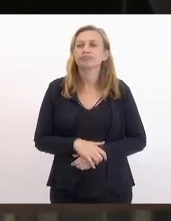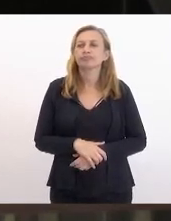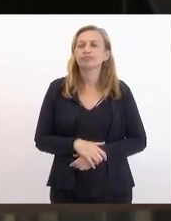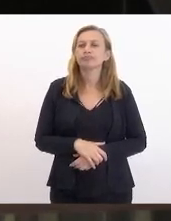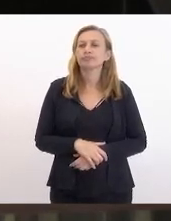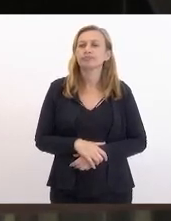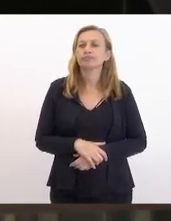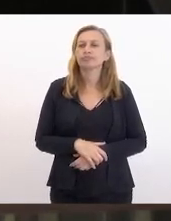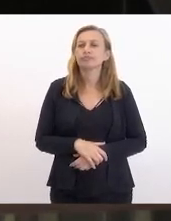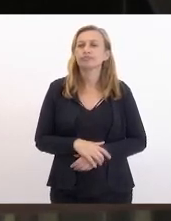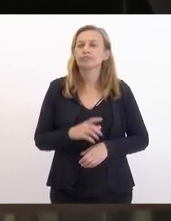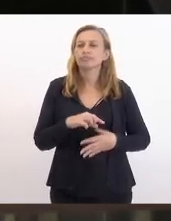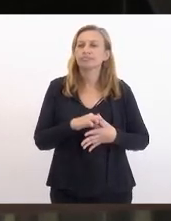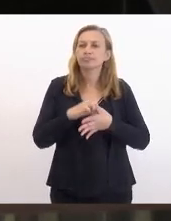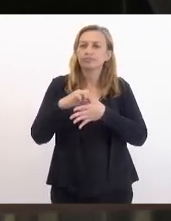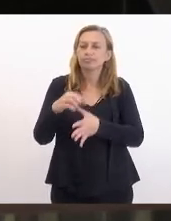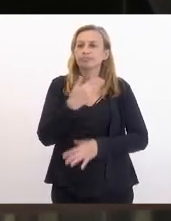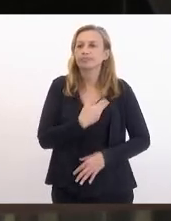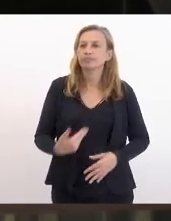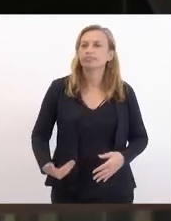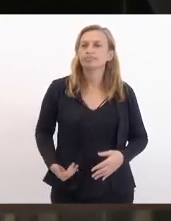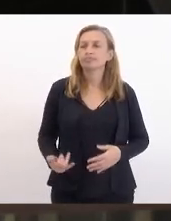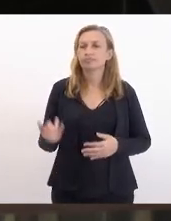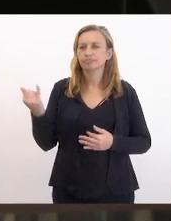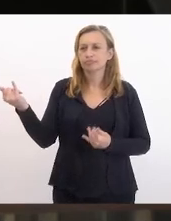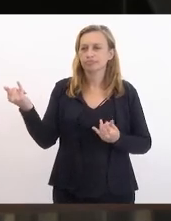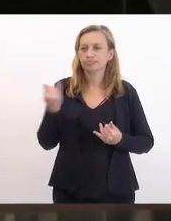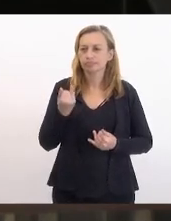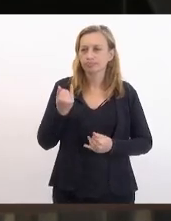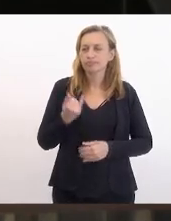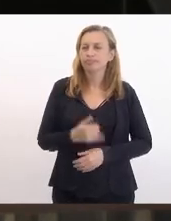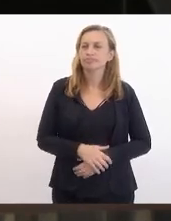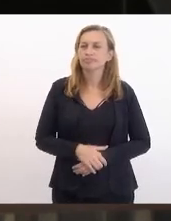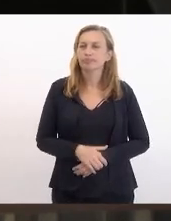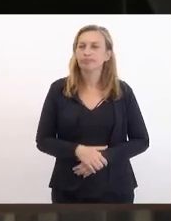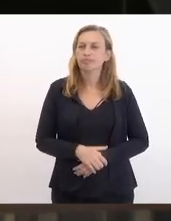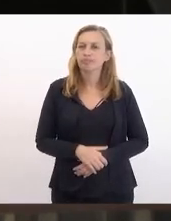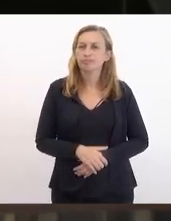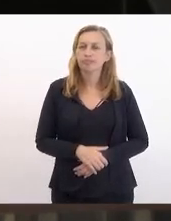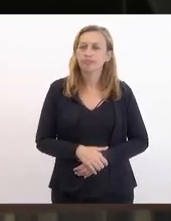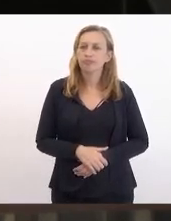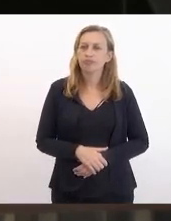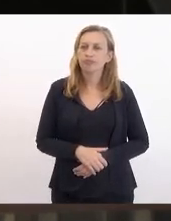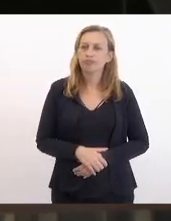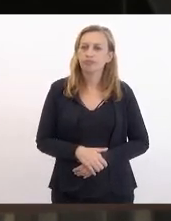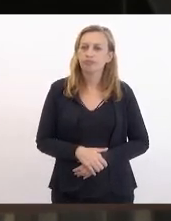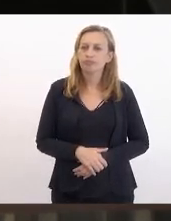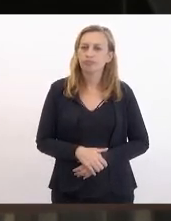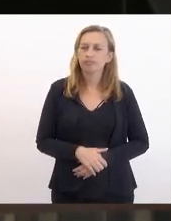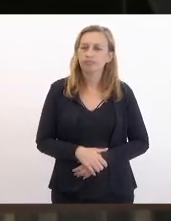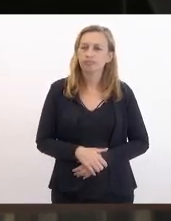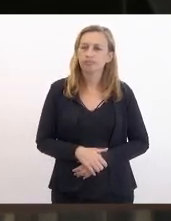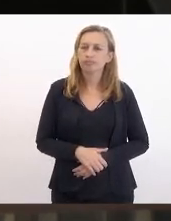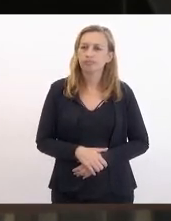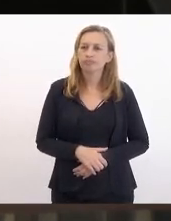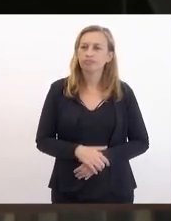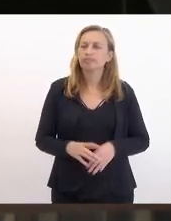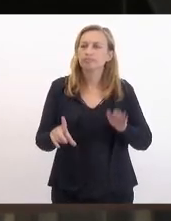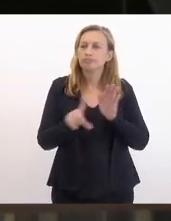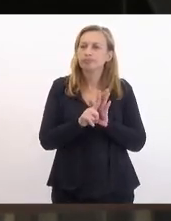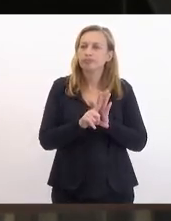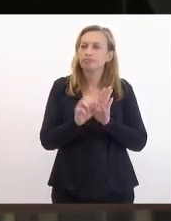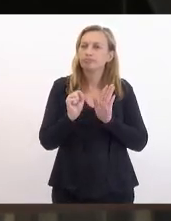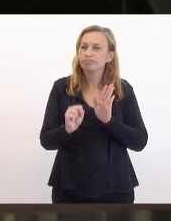além o líder do governo me passou a rir e eu falei